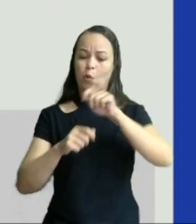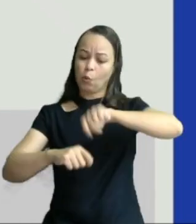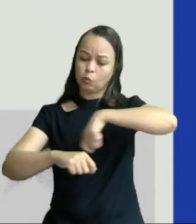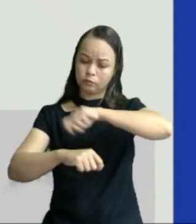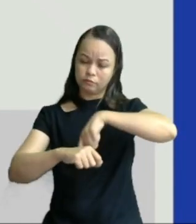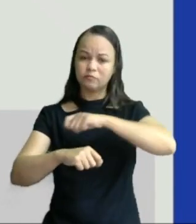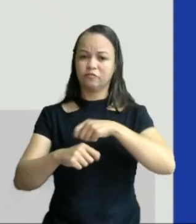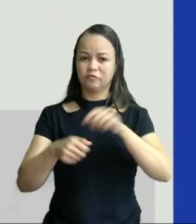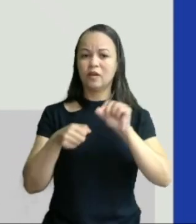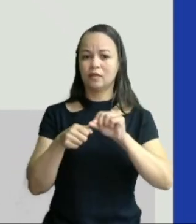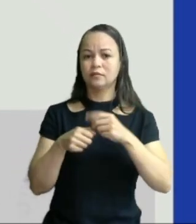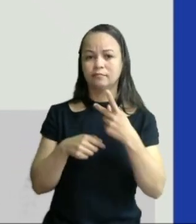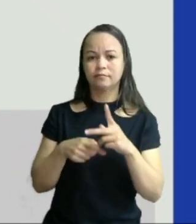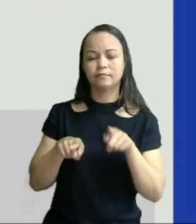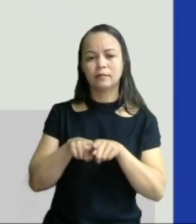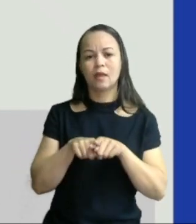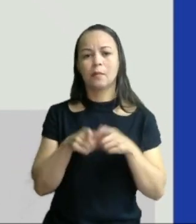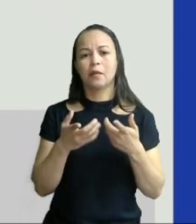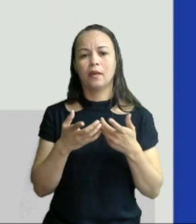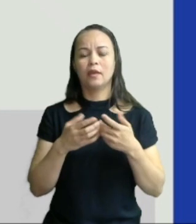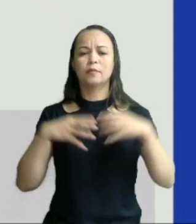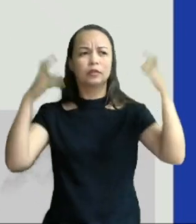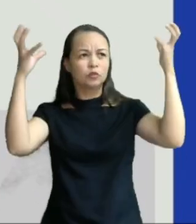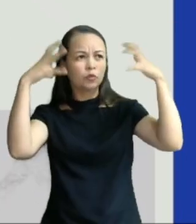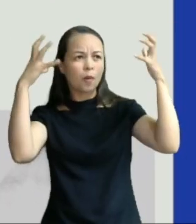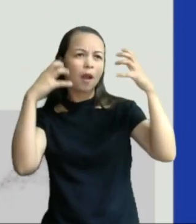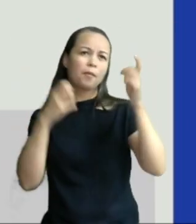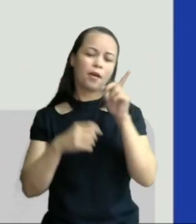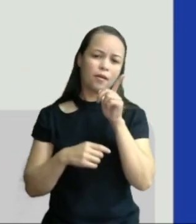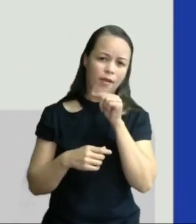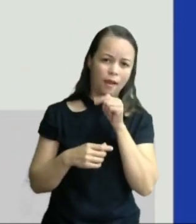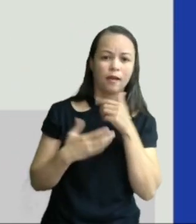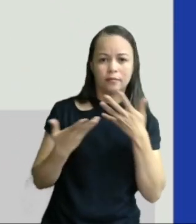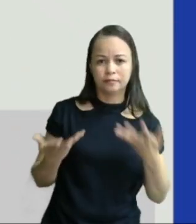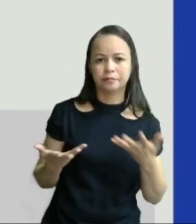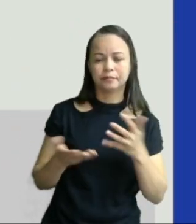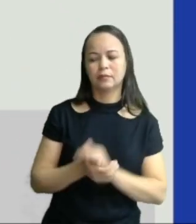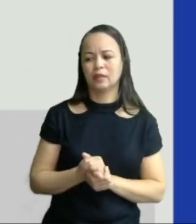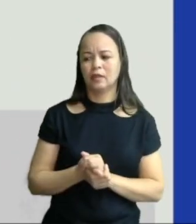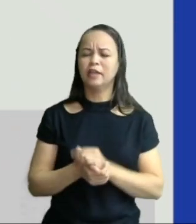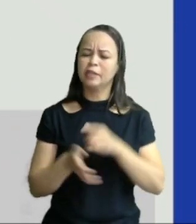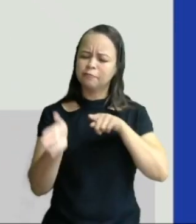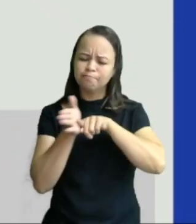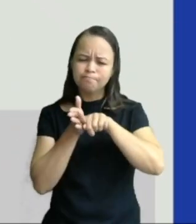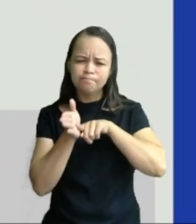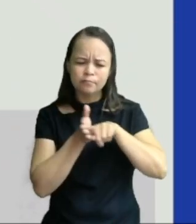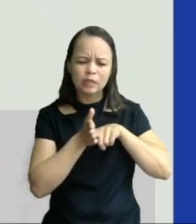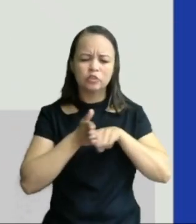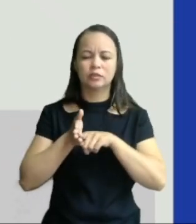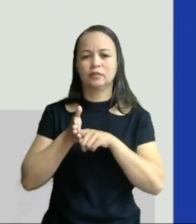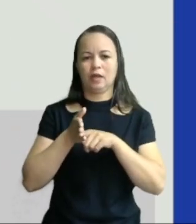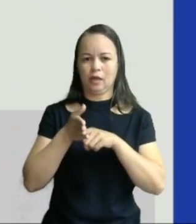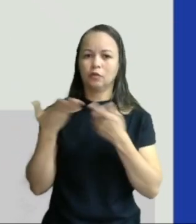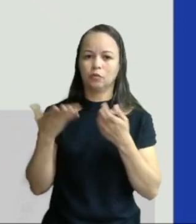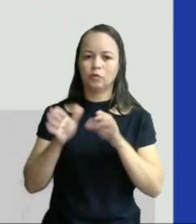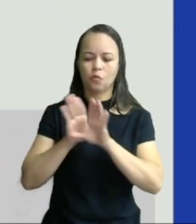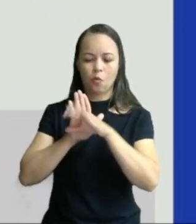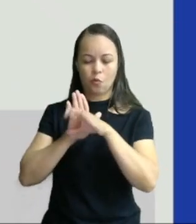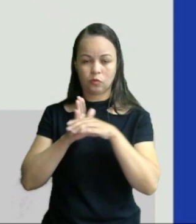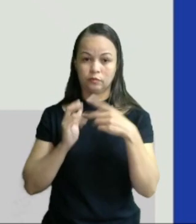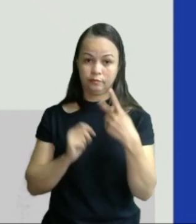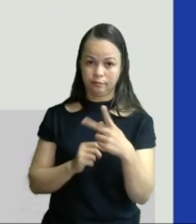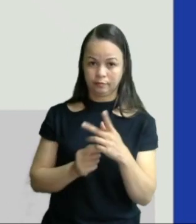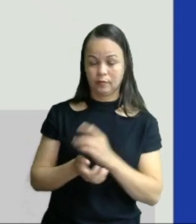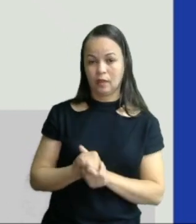A água é o que usamos para tomar banho. Mas aí eu fui pesquisar. E aí, ó, um dos conceitos. A água é